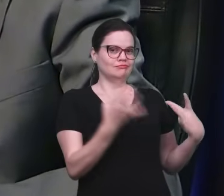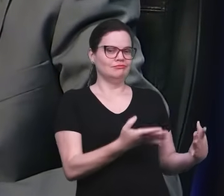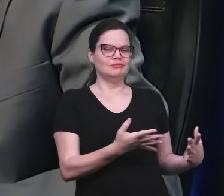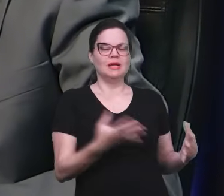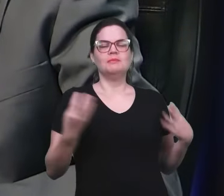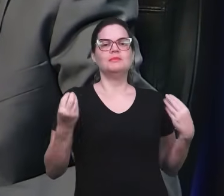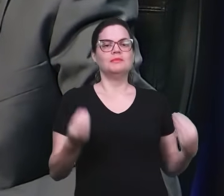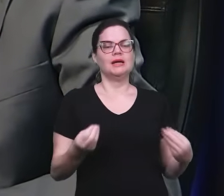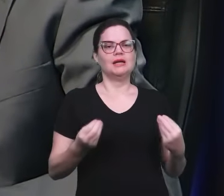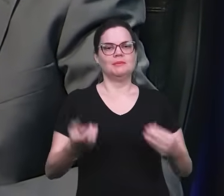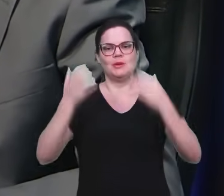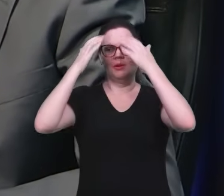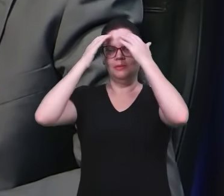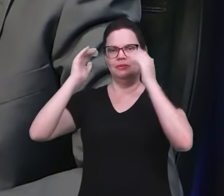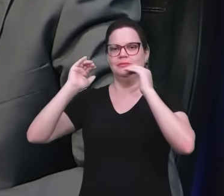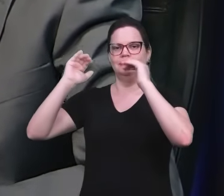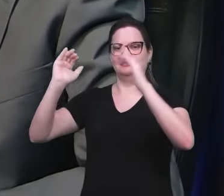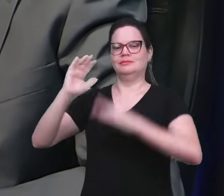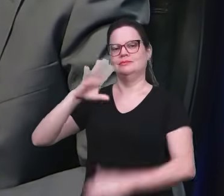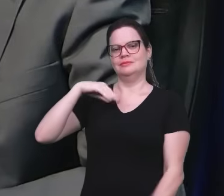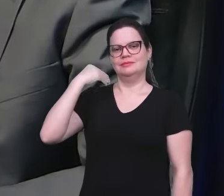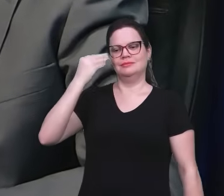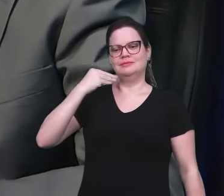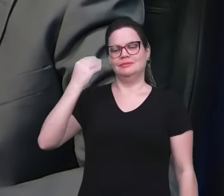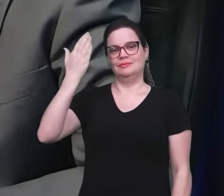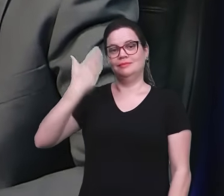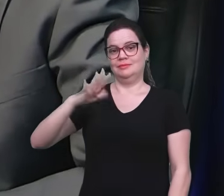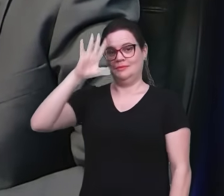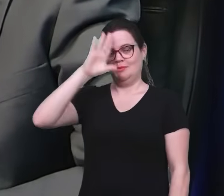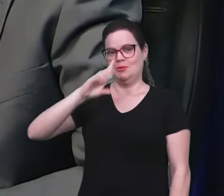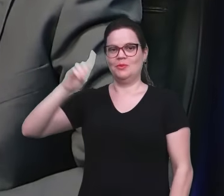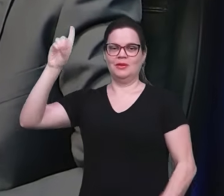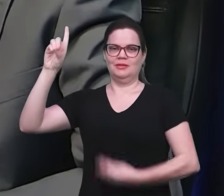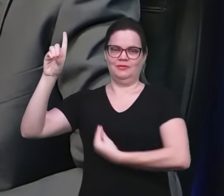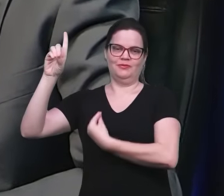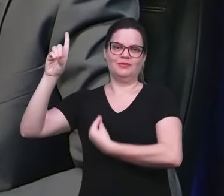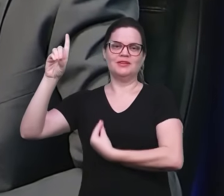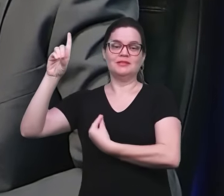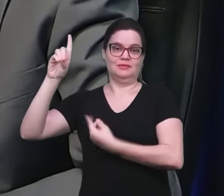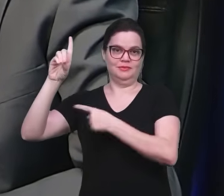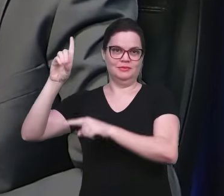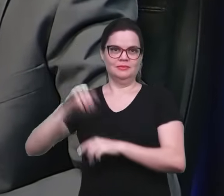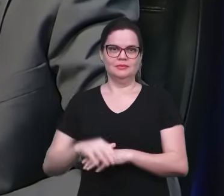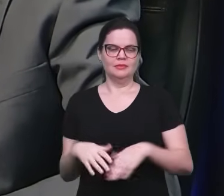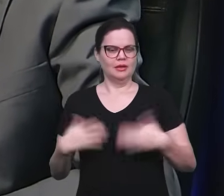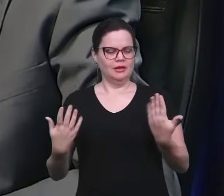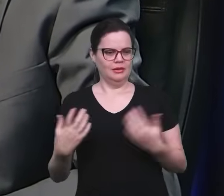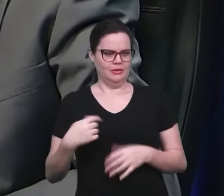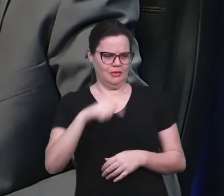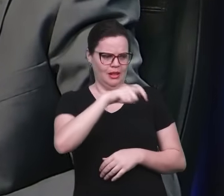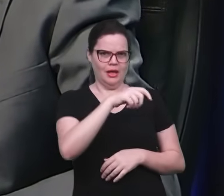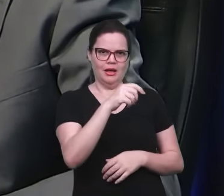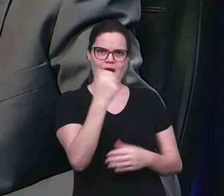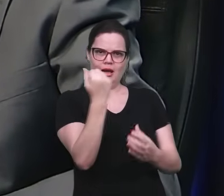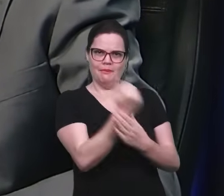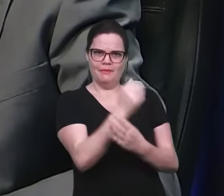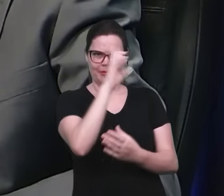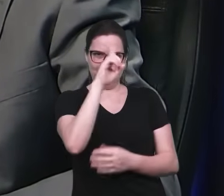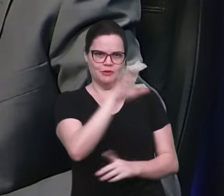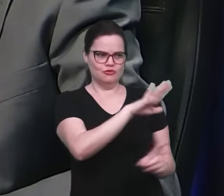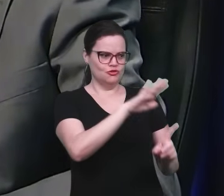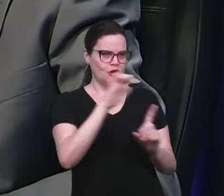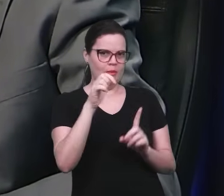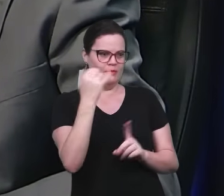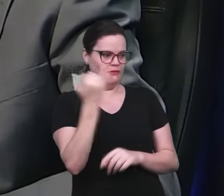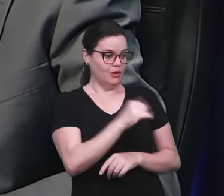buscar uma experiência espiritual com Deus vivo que ele cria. Então, quando Deus chama Abraão, deixa a sua